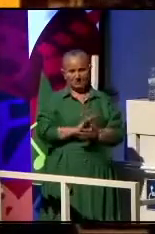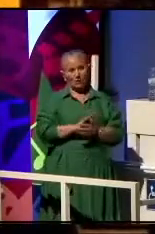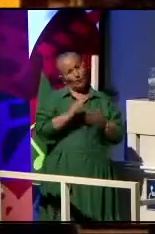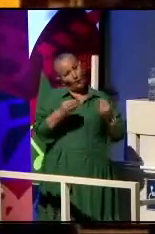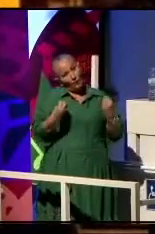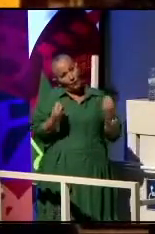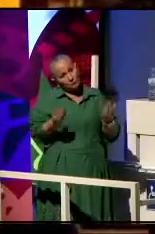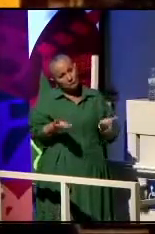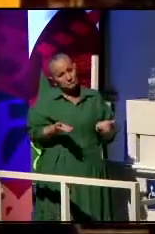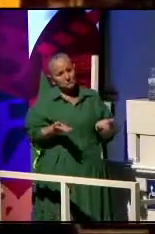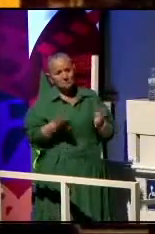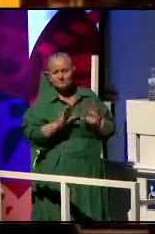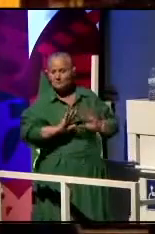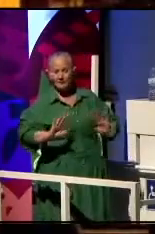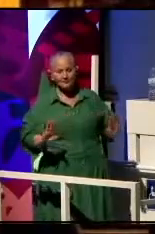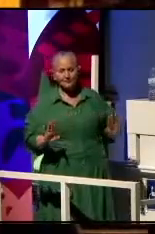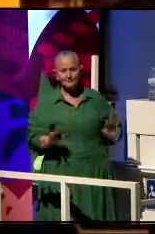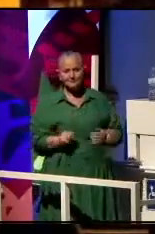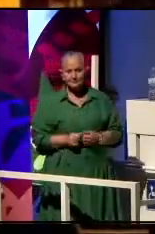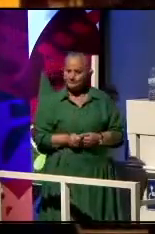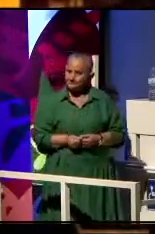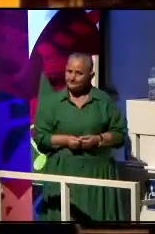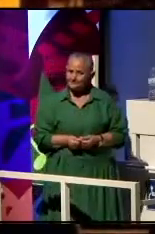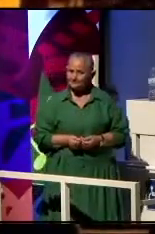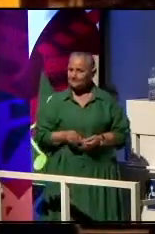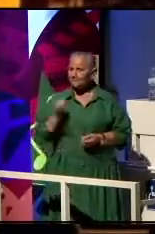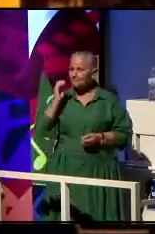estilos, outras possibilidades.